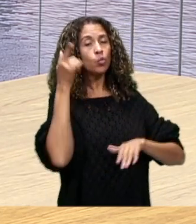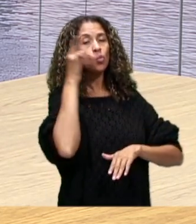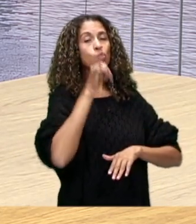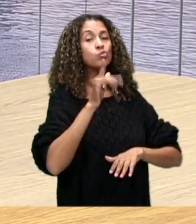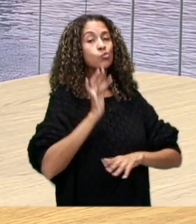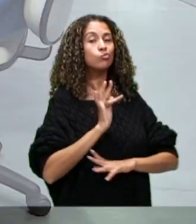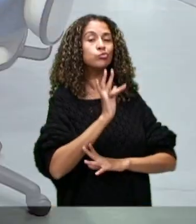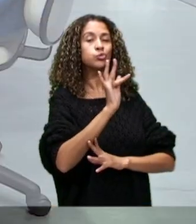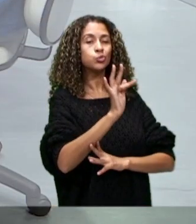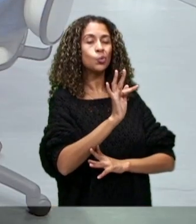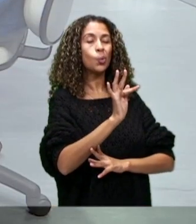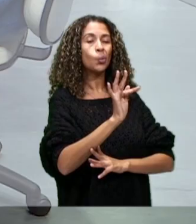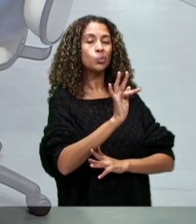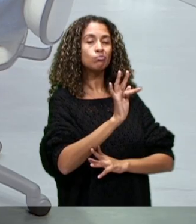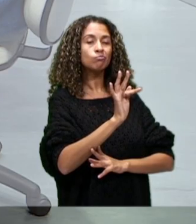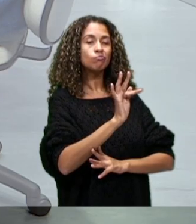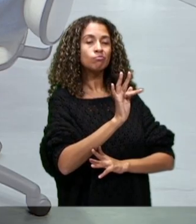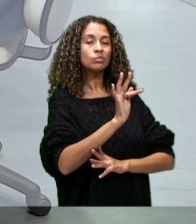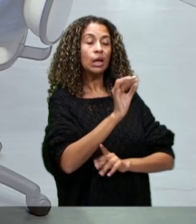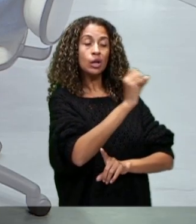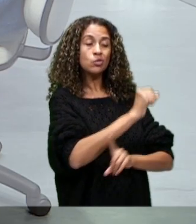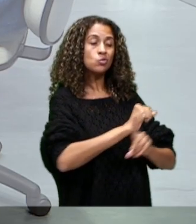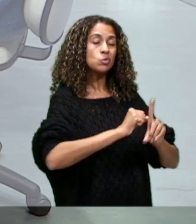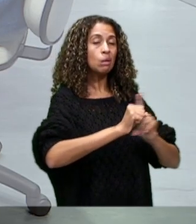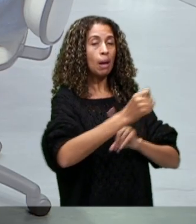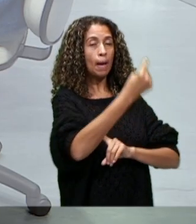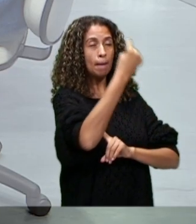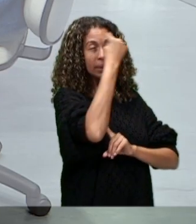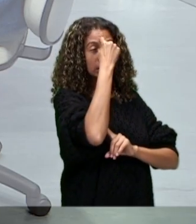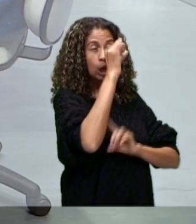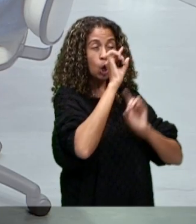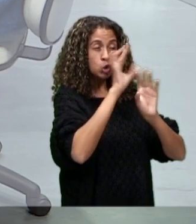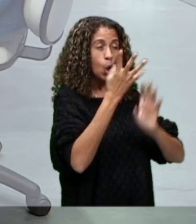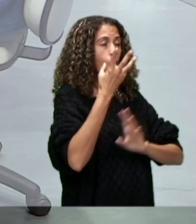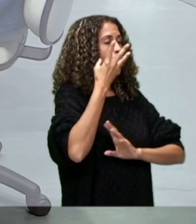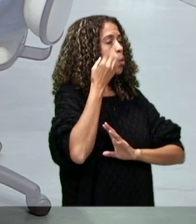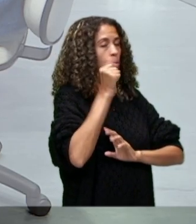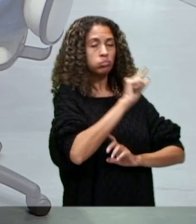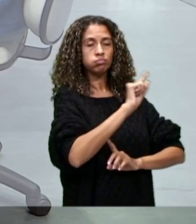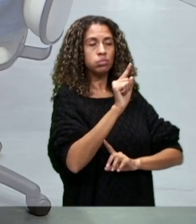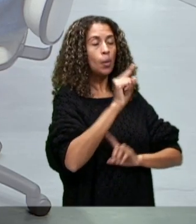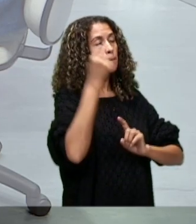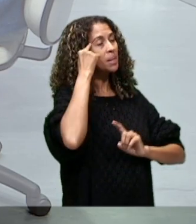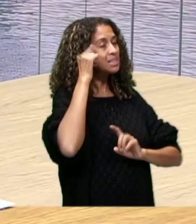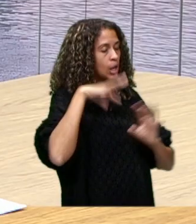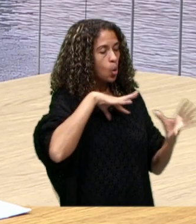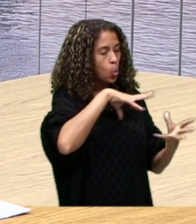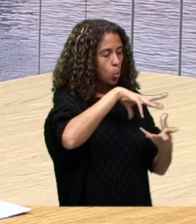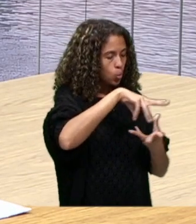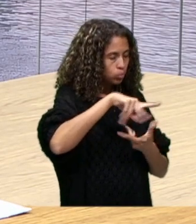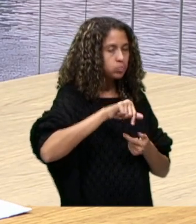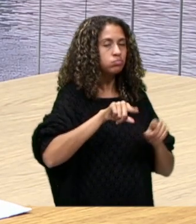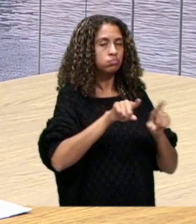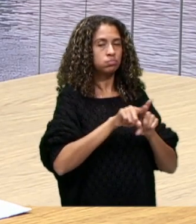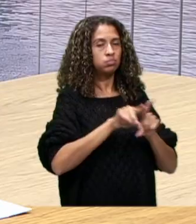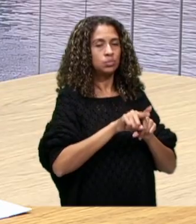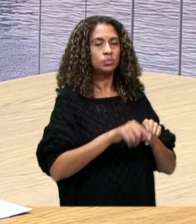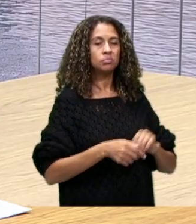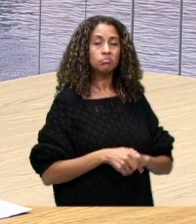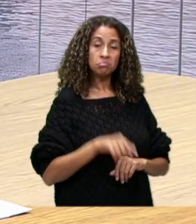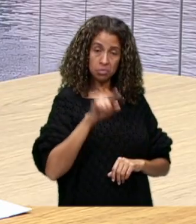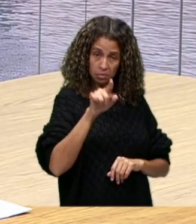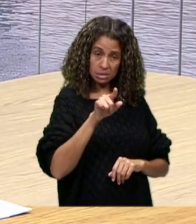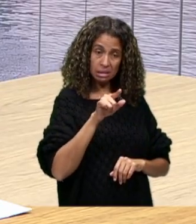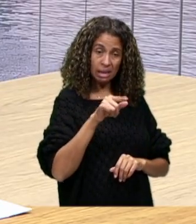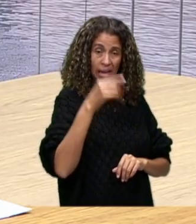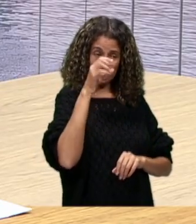se reprogramar essa sociedade que só pensa no lucro e não vê o todo, né? E você está